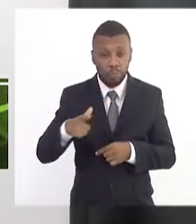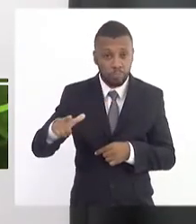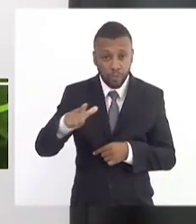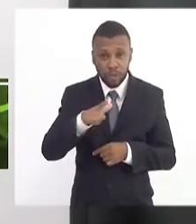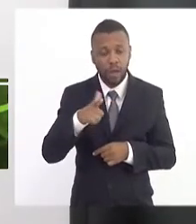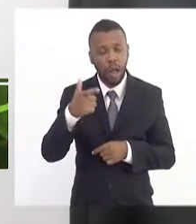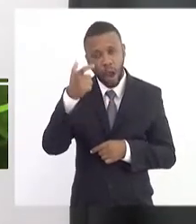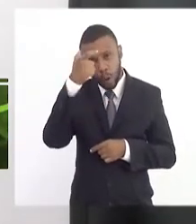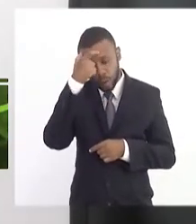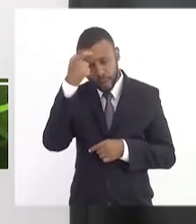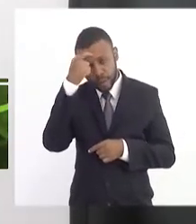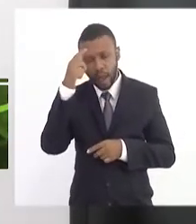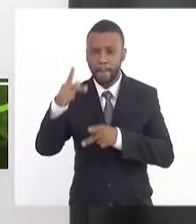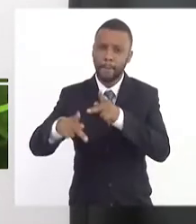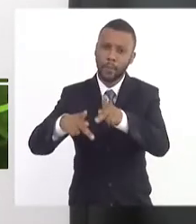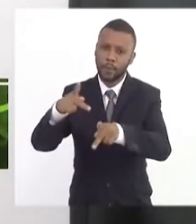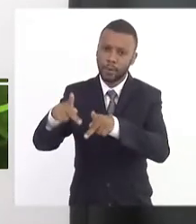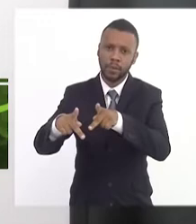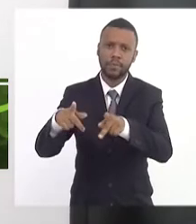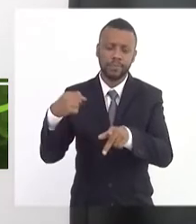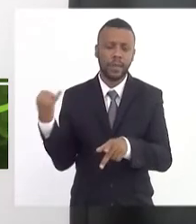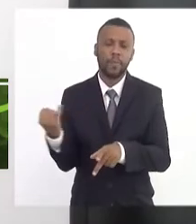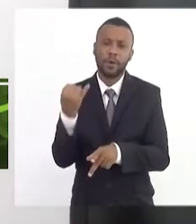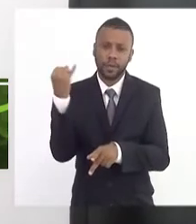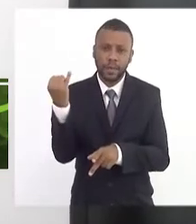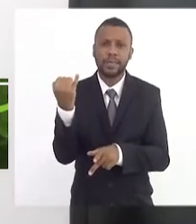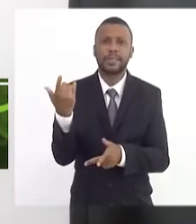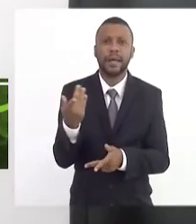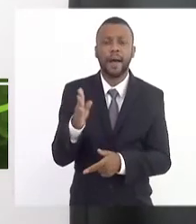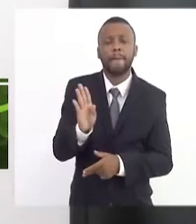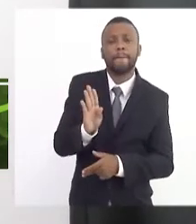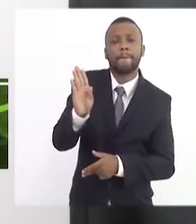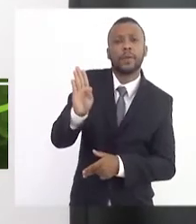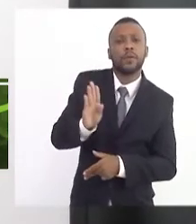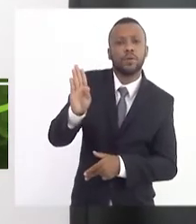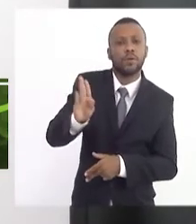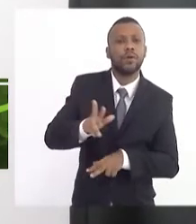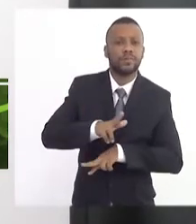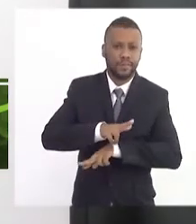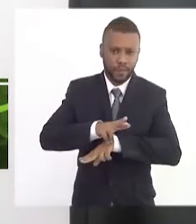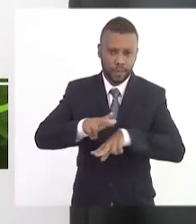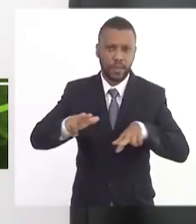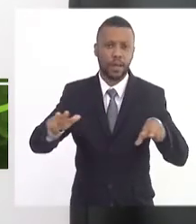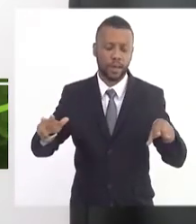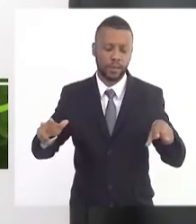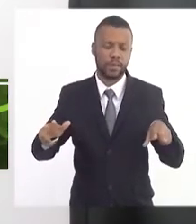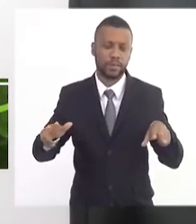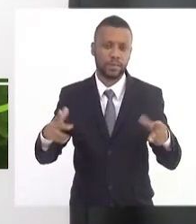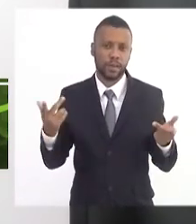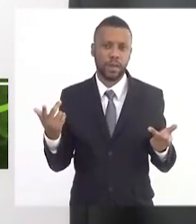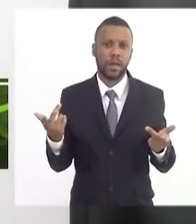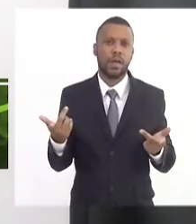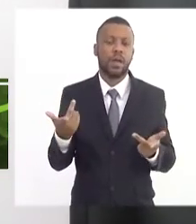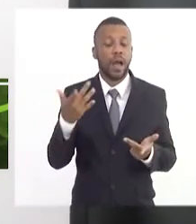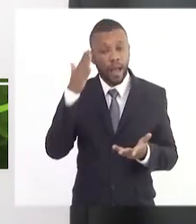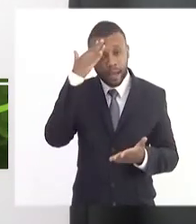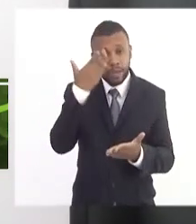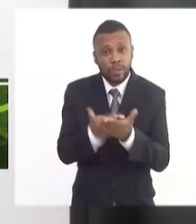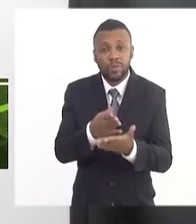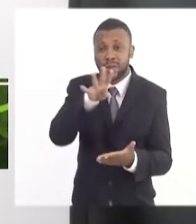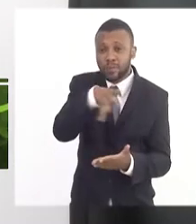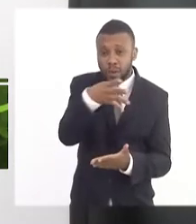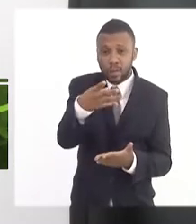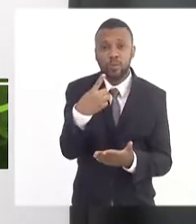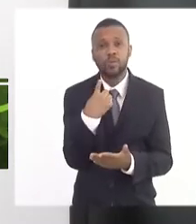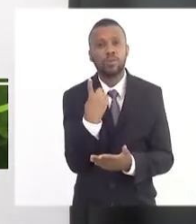conscientizada a população da importância da biodiversidade. Eu acredito que agora, com esse programa, a gente caminha junto, tanto